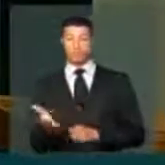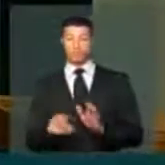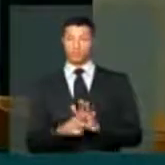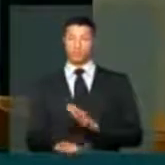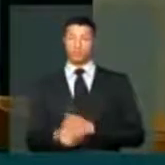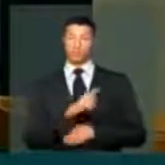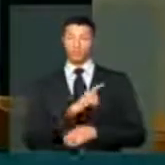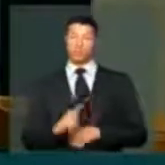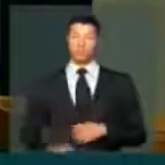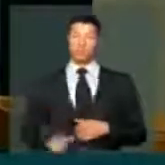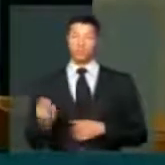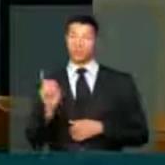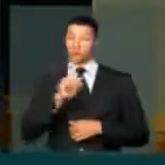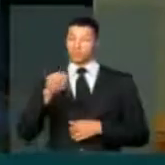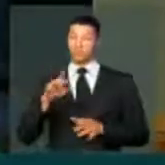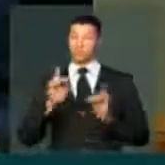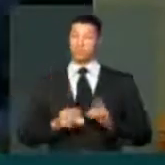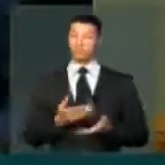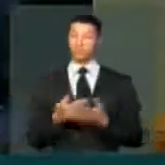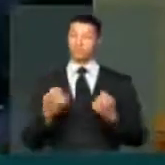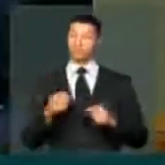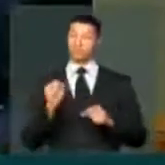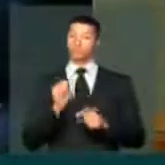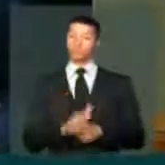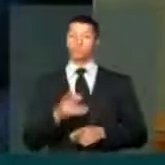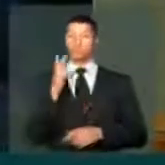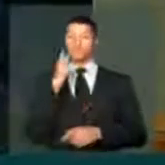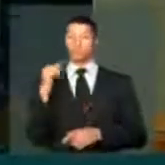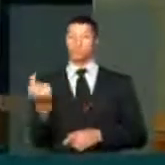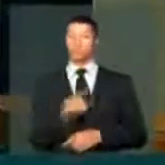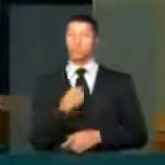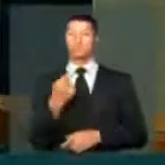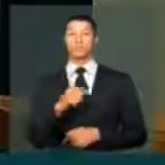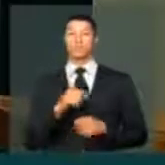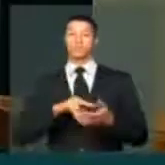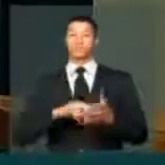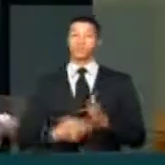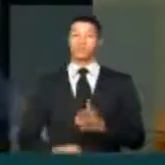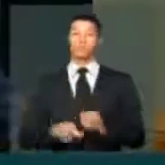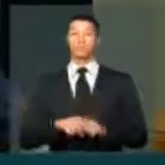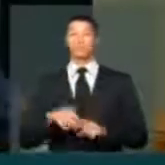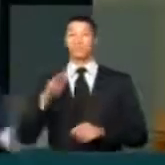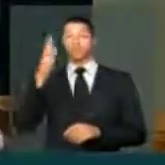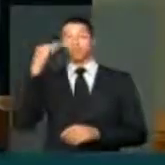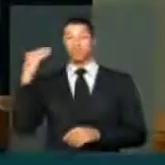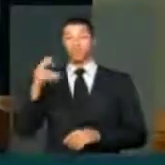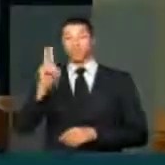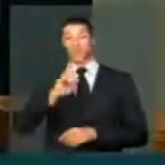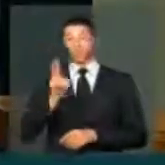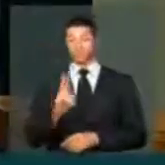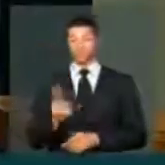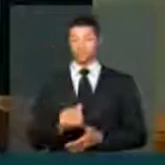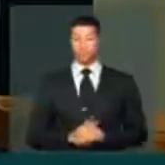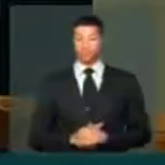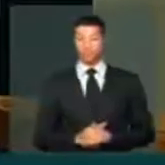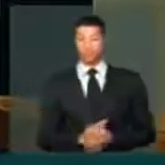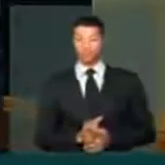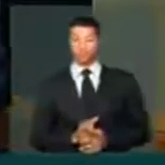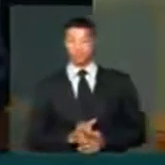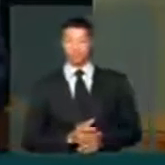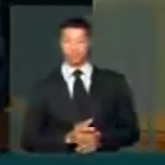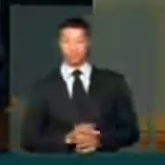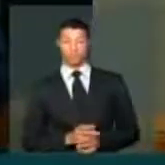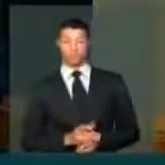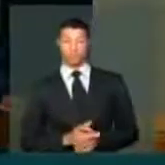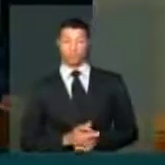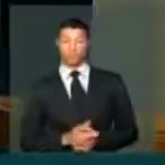que não é democrático, nós temos que barrar, para nós não cairmos no conto da famosa Venezuela. E aí, eu